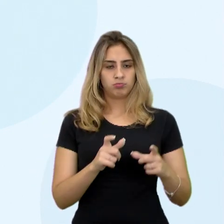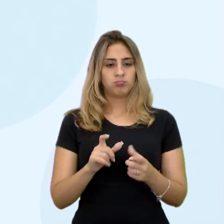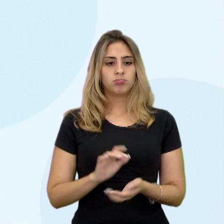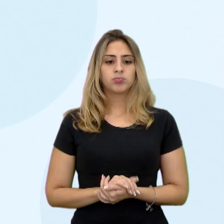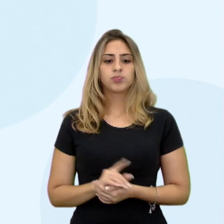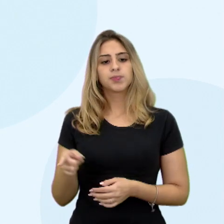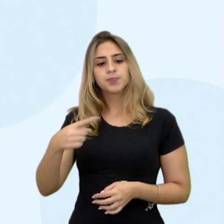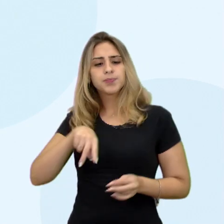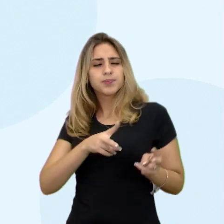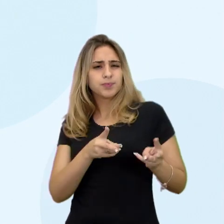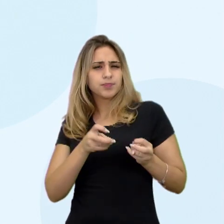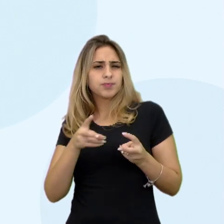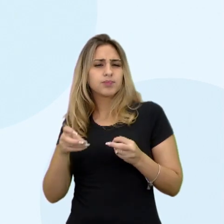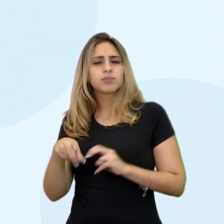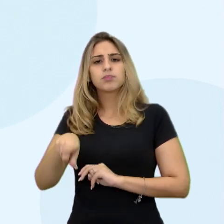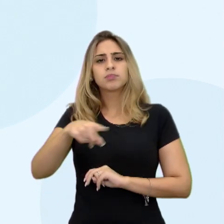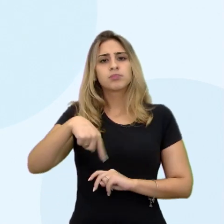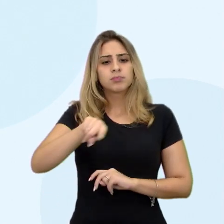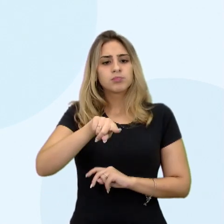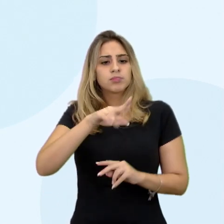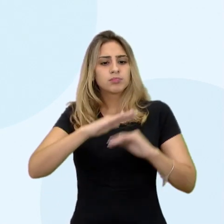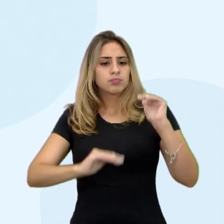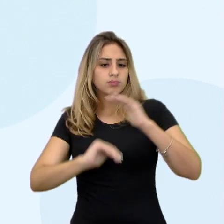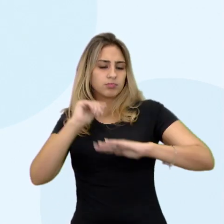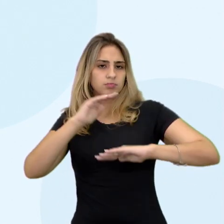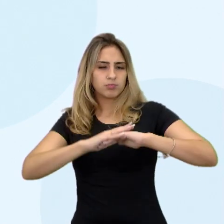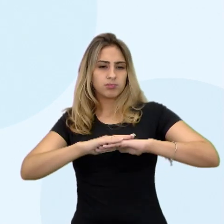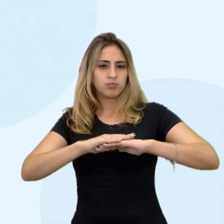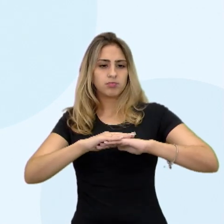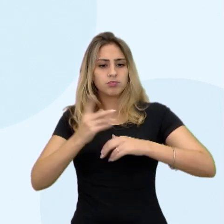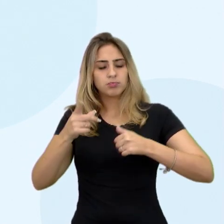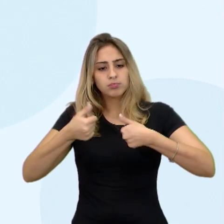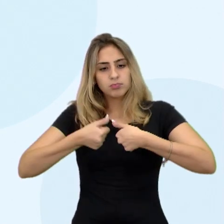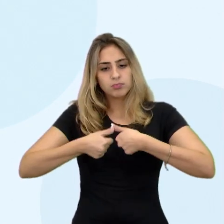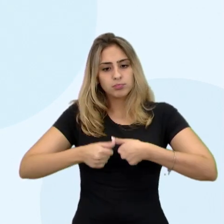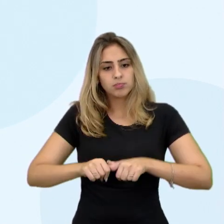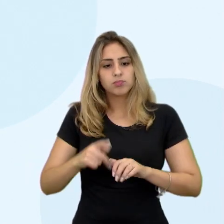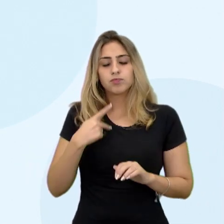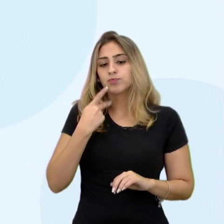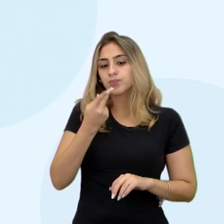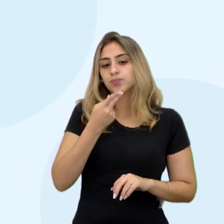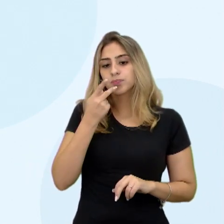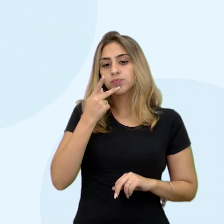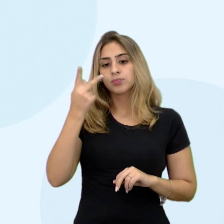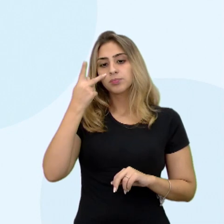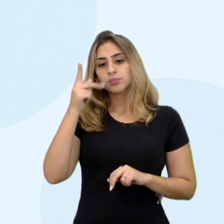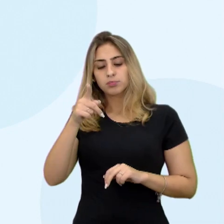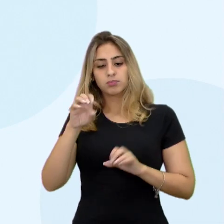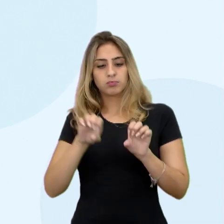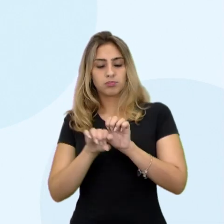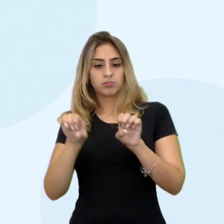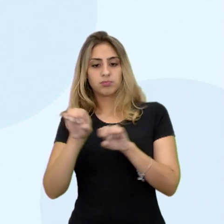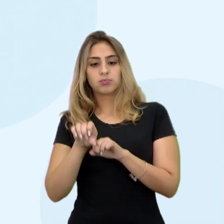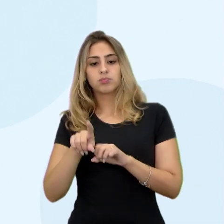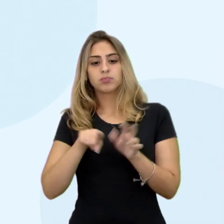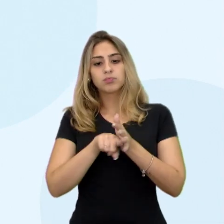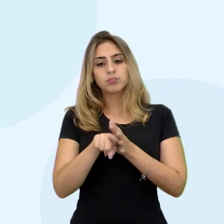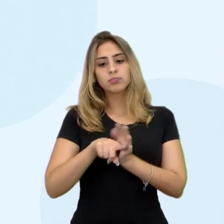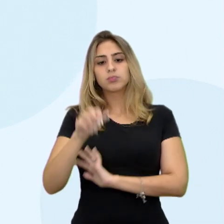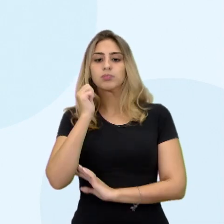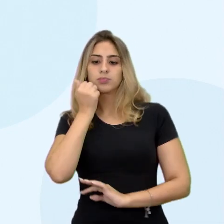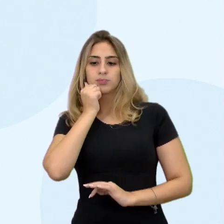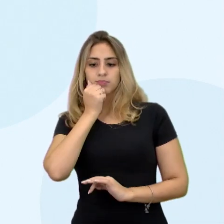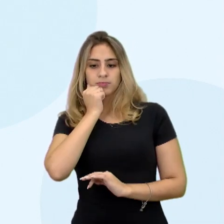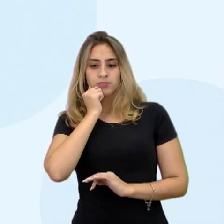vocês percebam aqui que essa habilidade ela está nos encaminhando para esse eixo estruturante de investigação